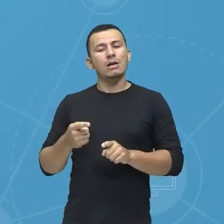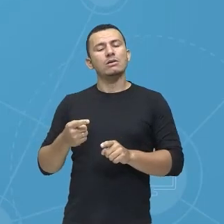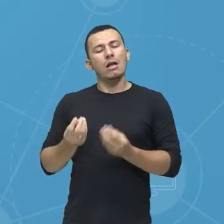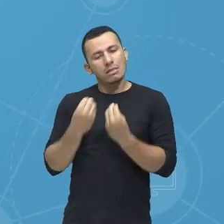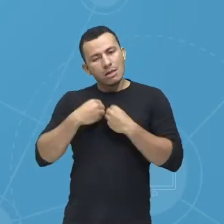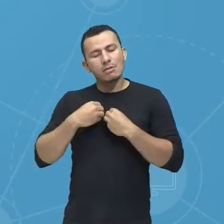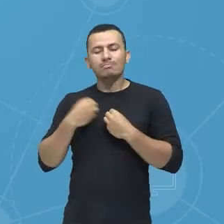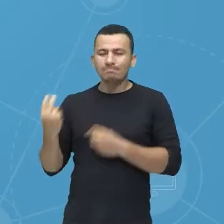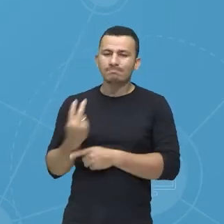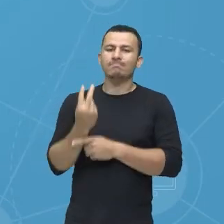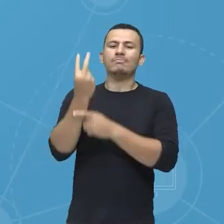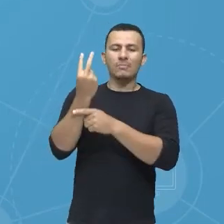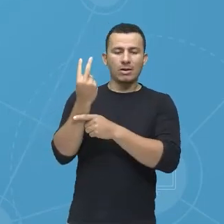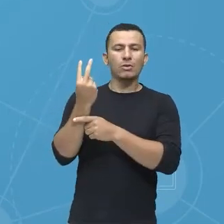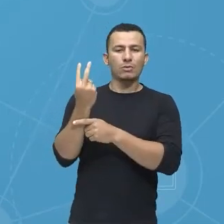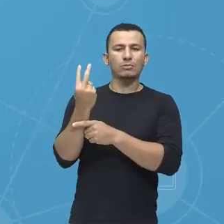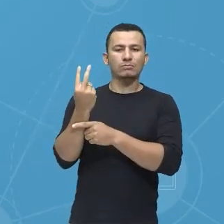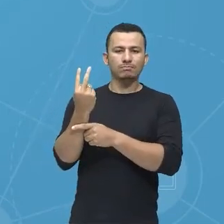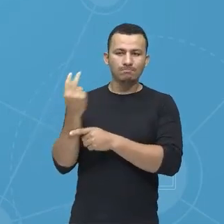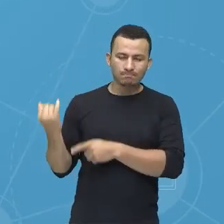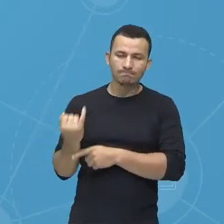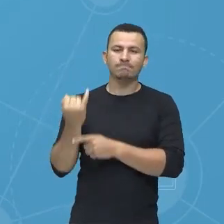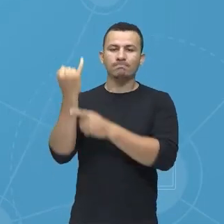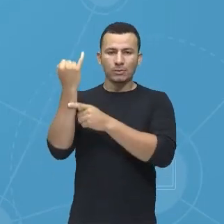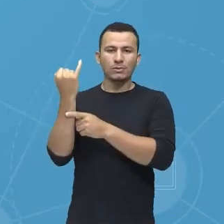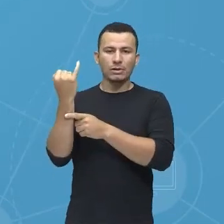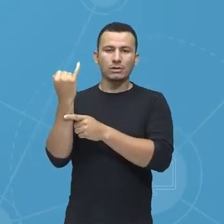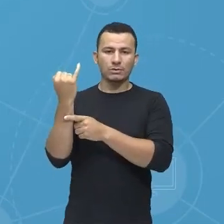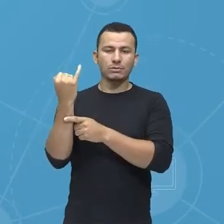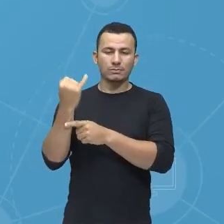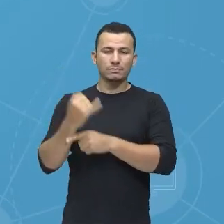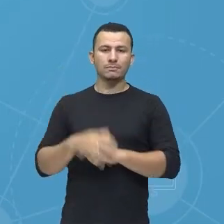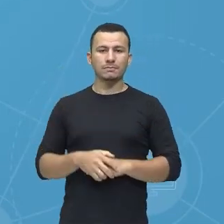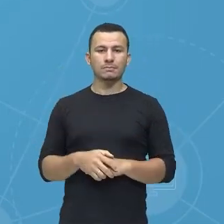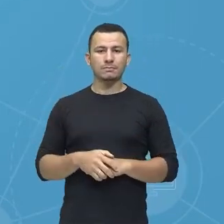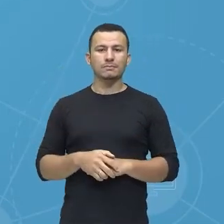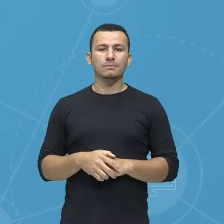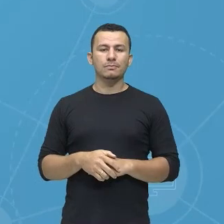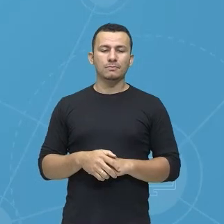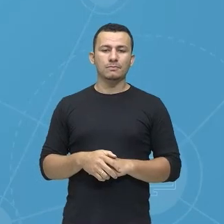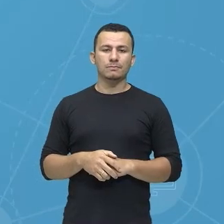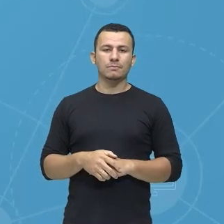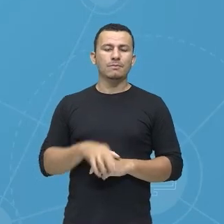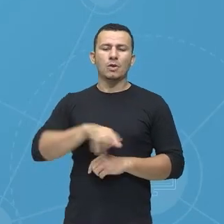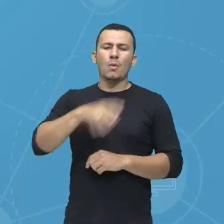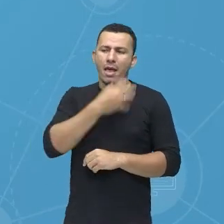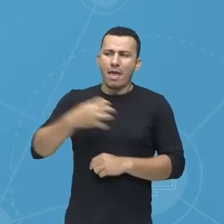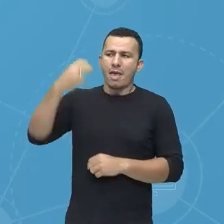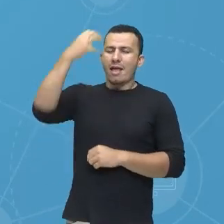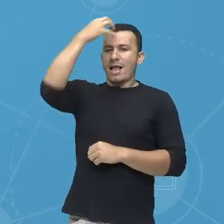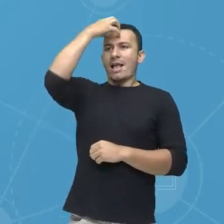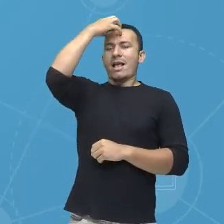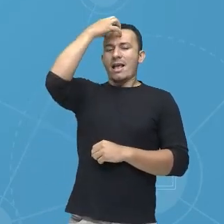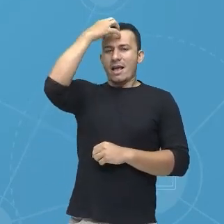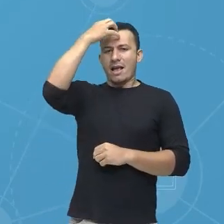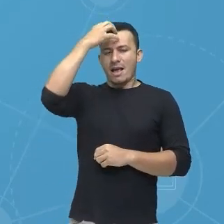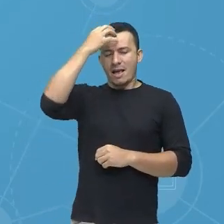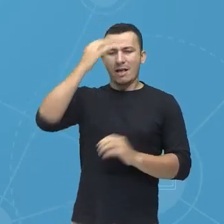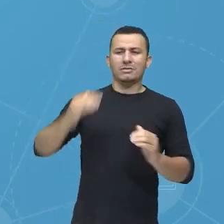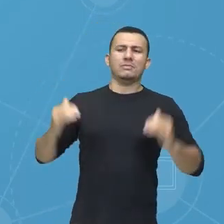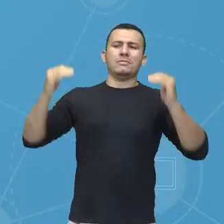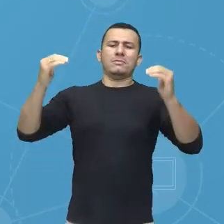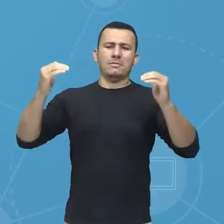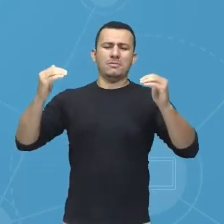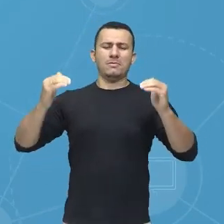o senhor da natureza, o rei da natureza. Claro que isso é um pouco egocêntrico. O que é isso,